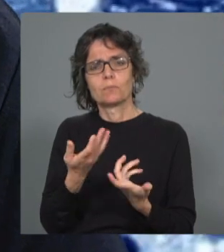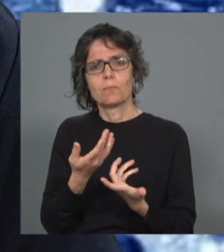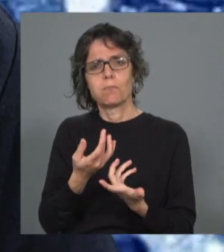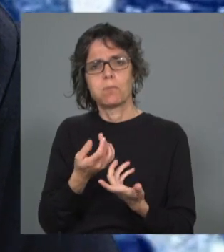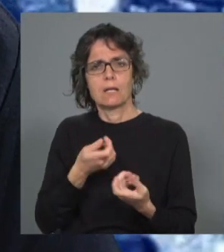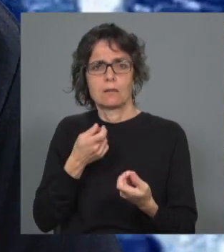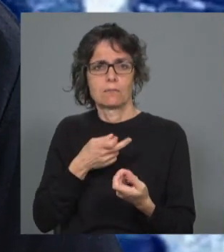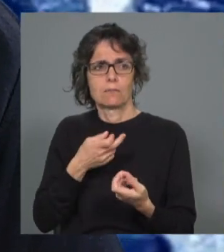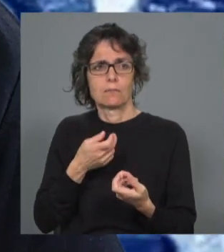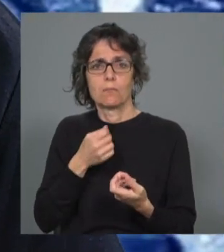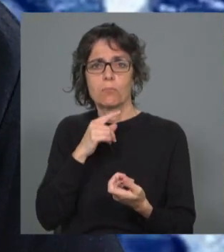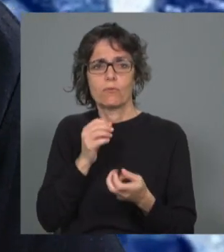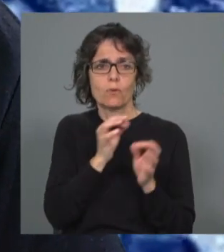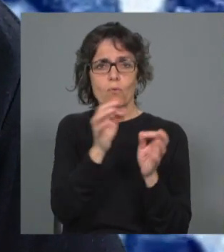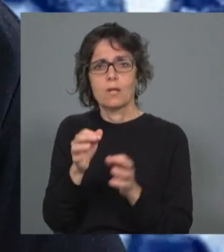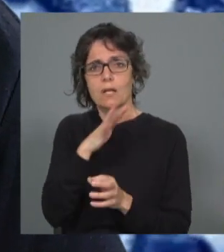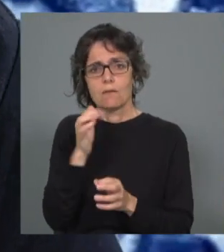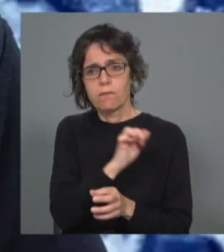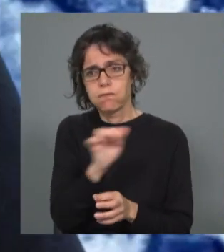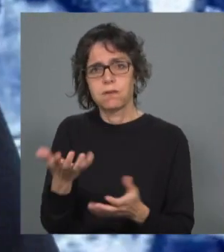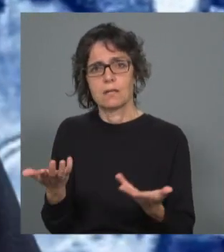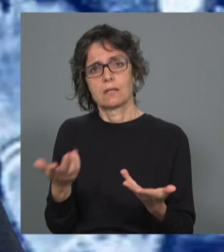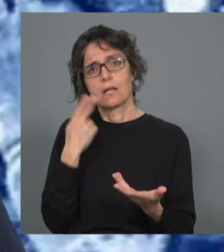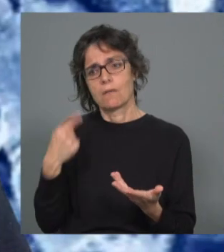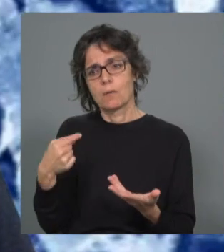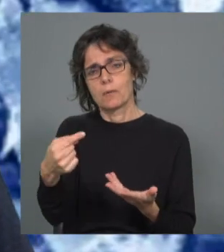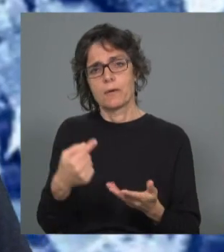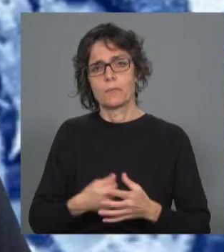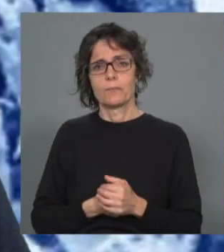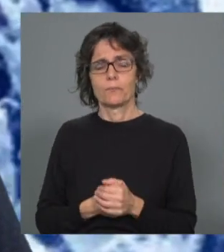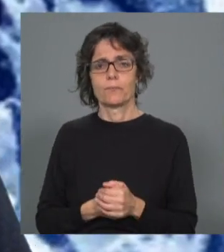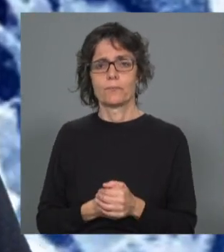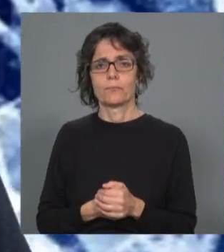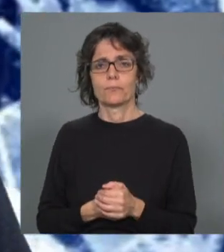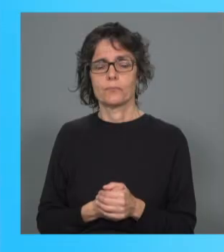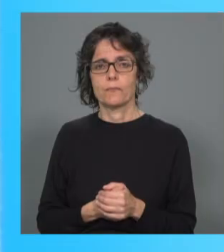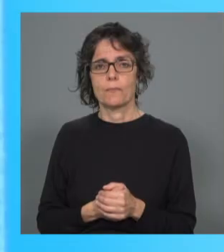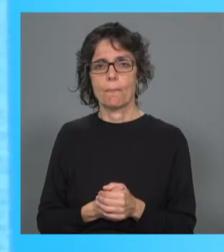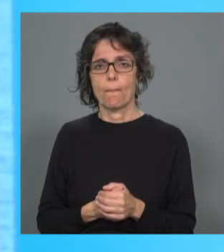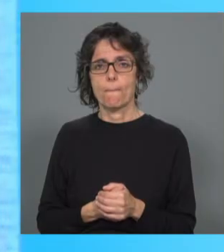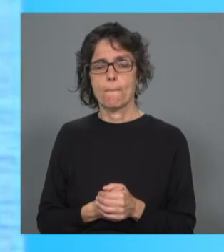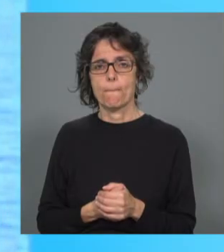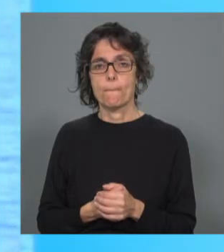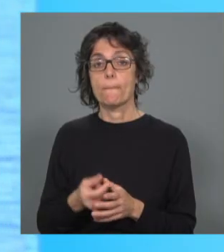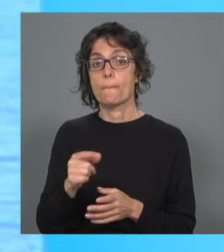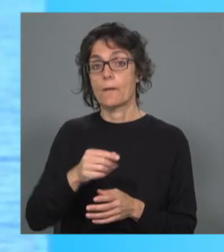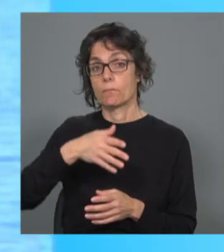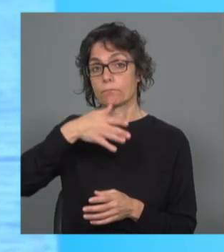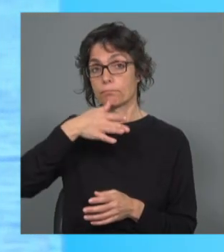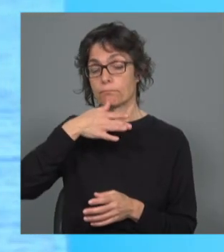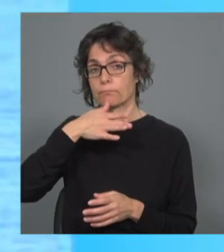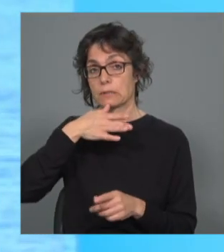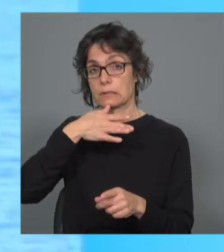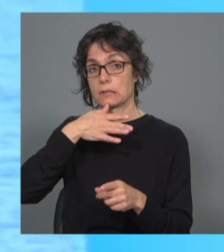dos seus, portanto, na sua vida. Vai muito nessa linha também a mensagem para